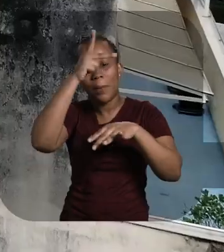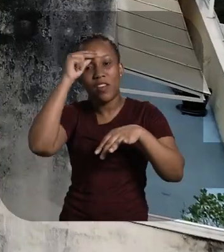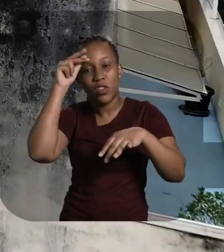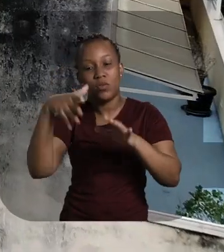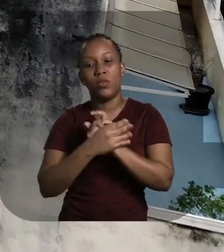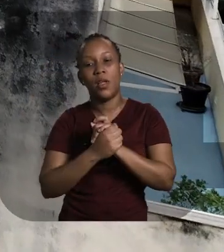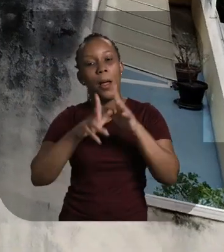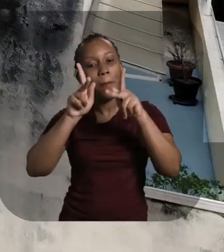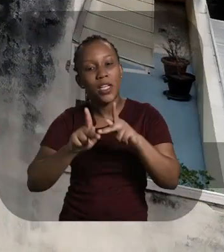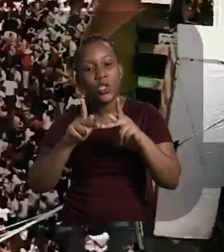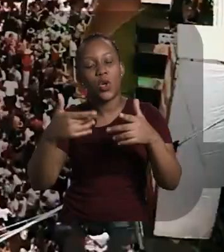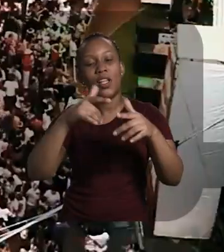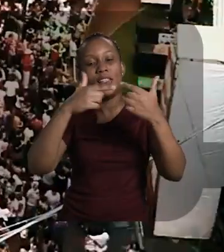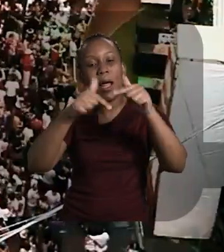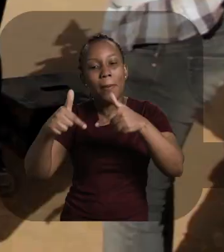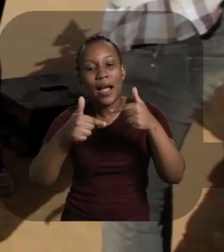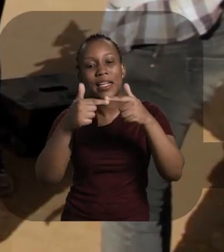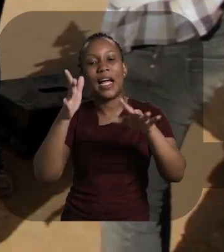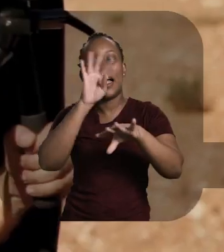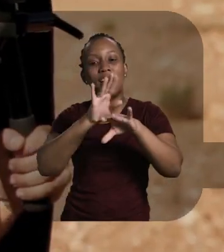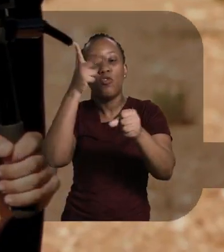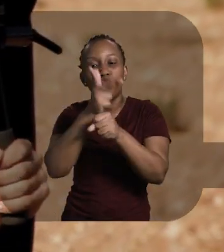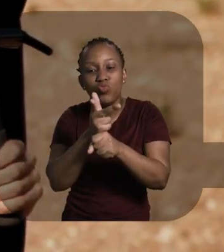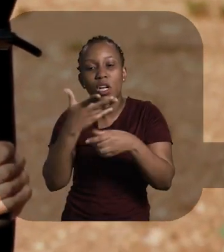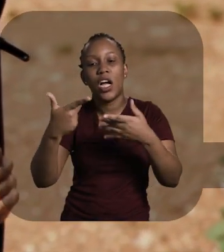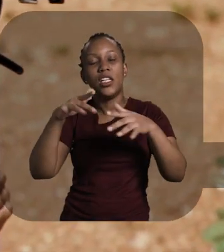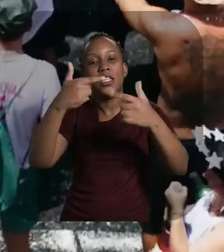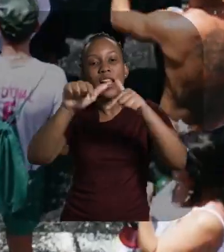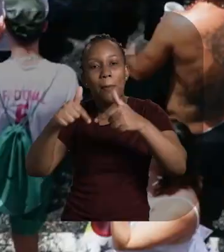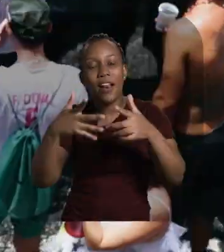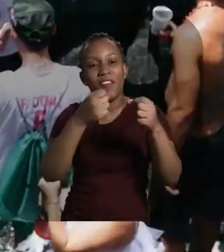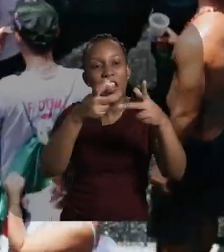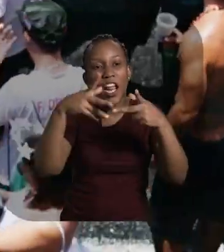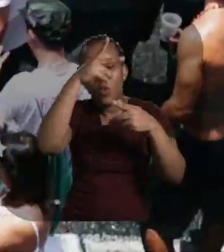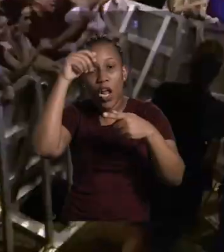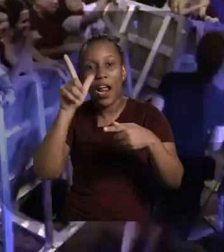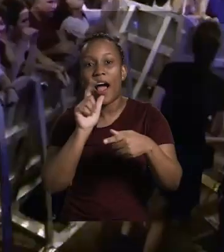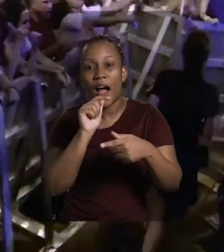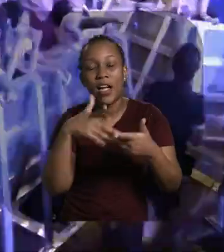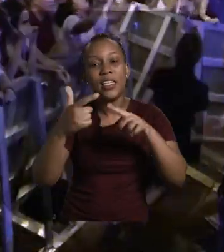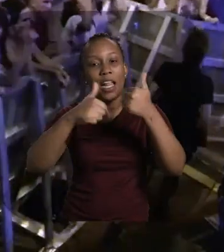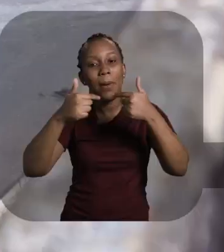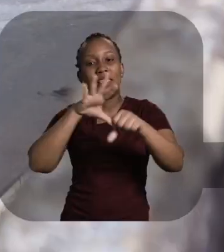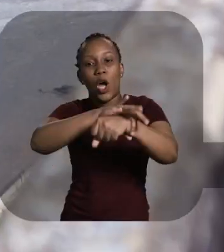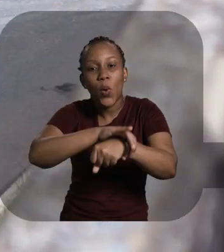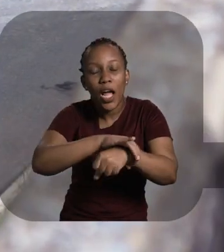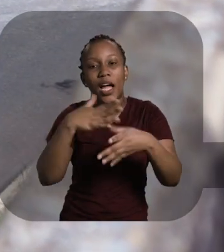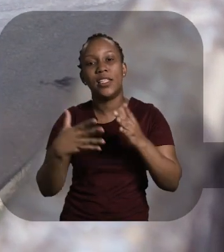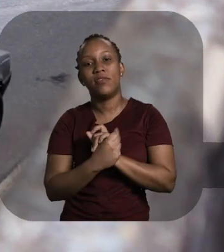da Prefeitura. O pessoal da graxa, da parte técnica, os ambulantes, quem rala na segurança,